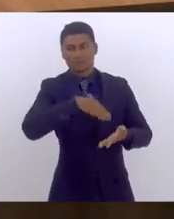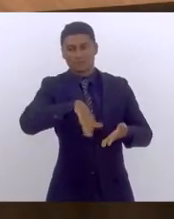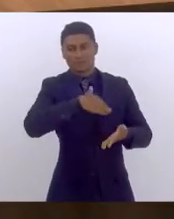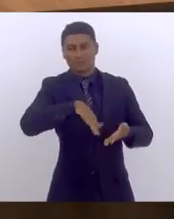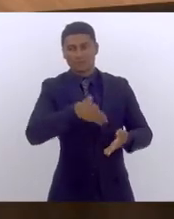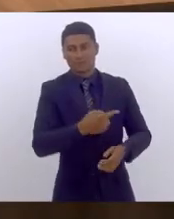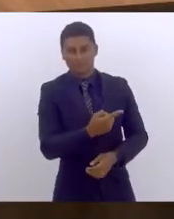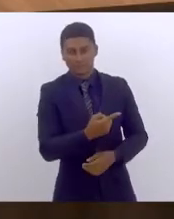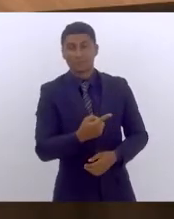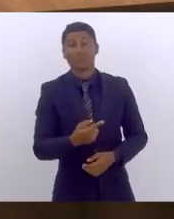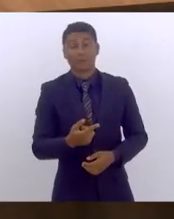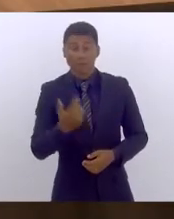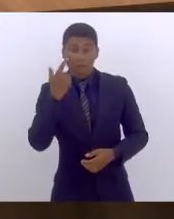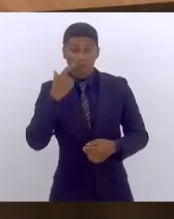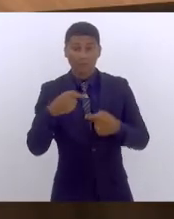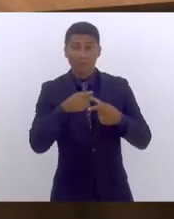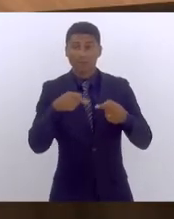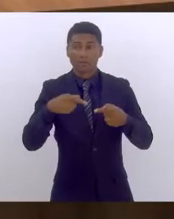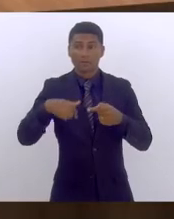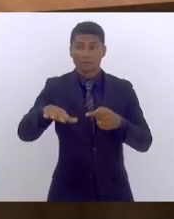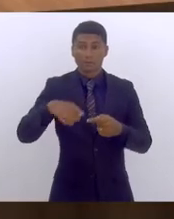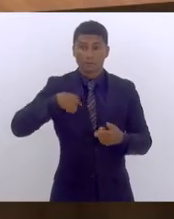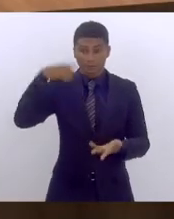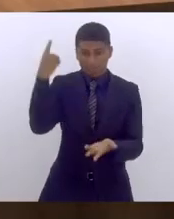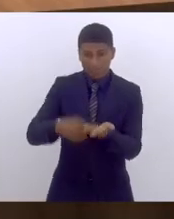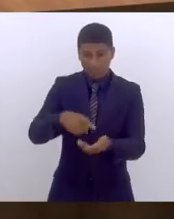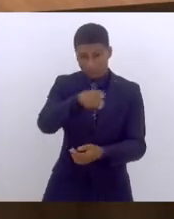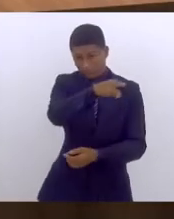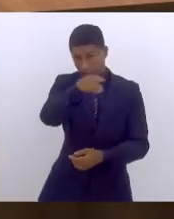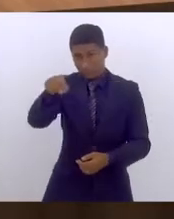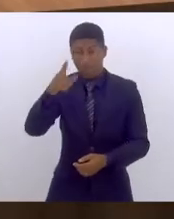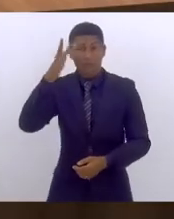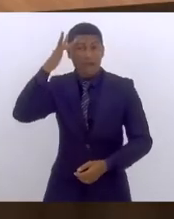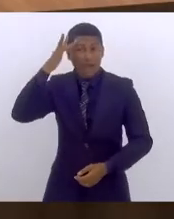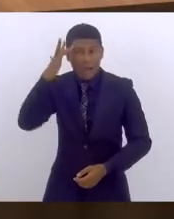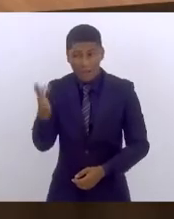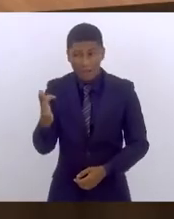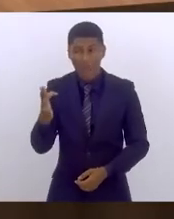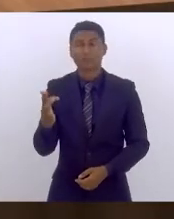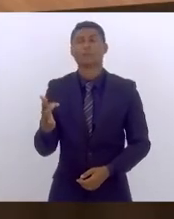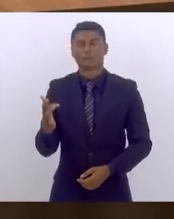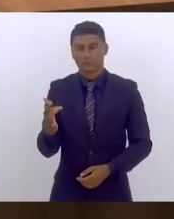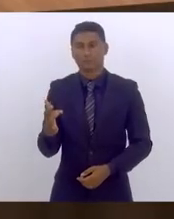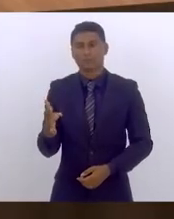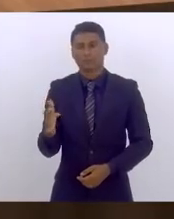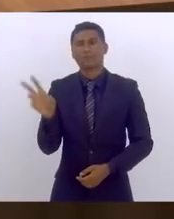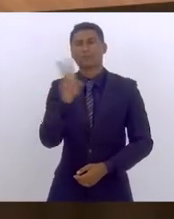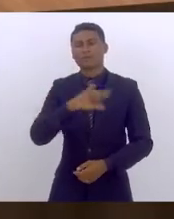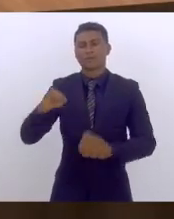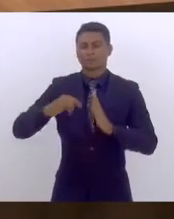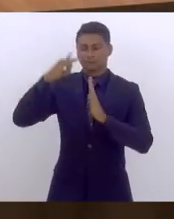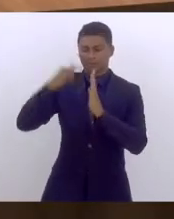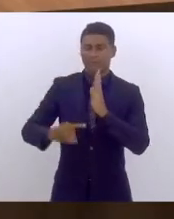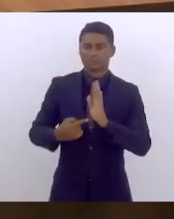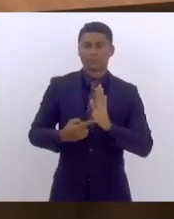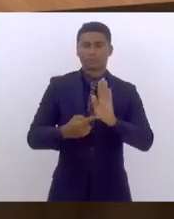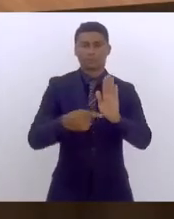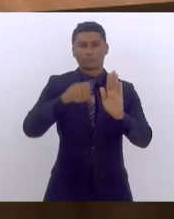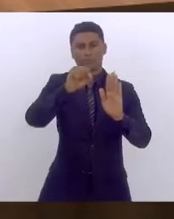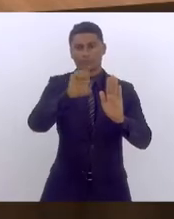nessa semana, e aí eu firmo um compromisso com os senhores, que amanhã estará o despacho, a promoção no